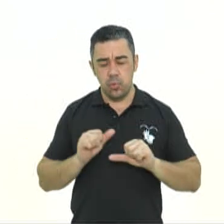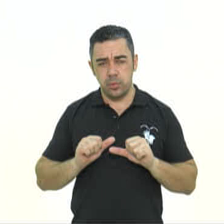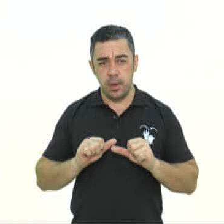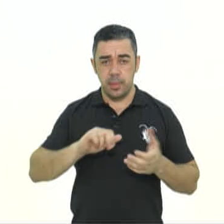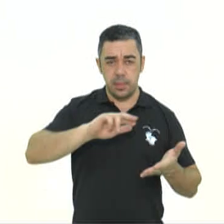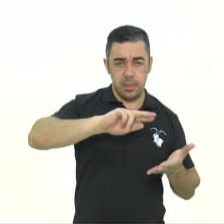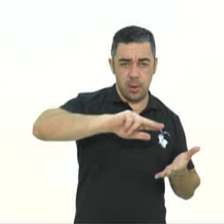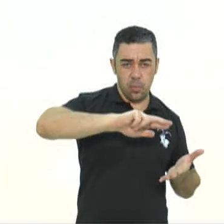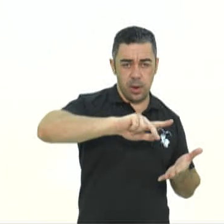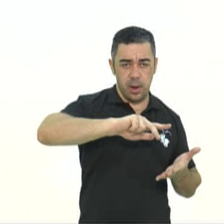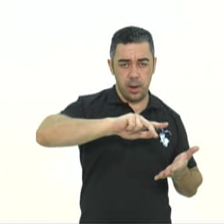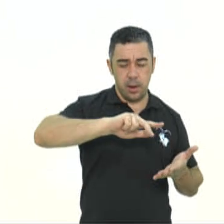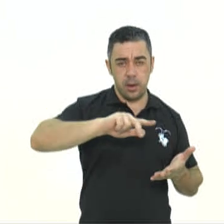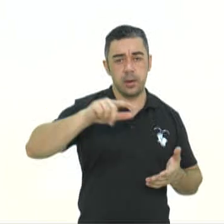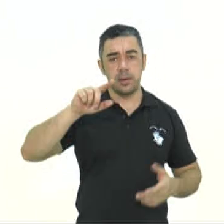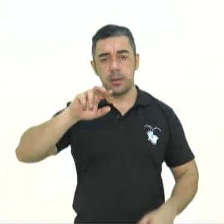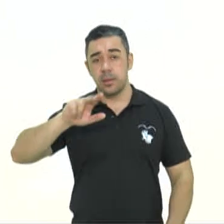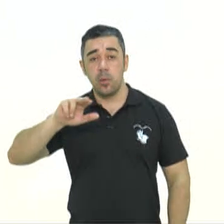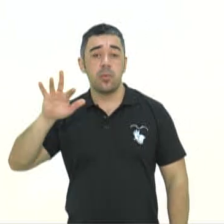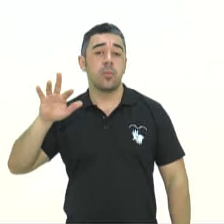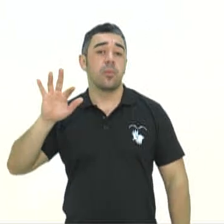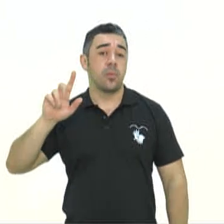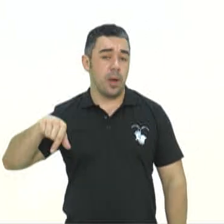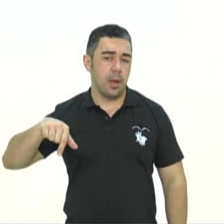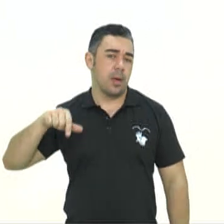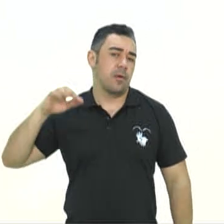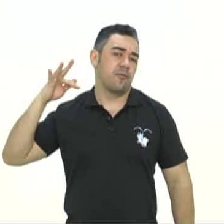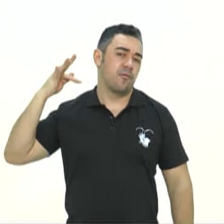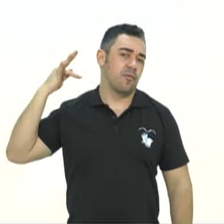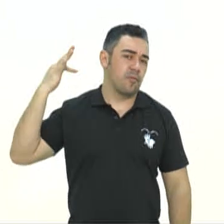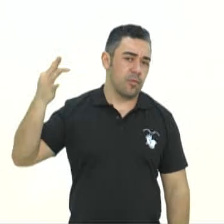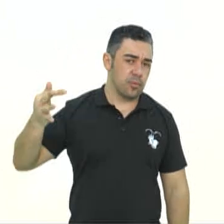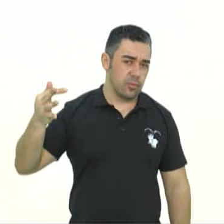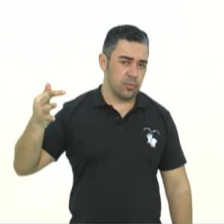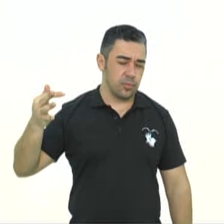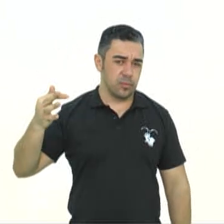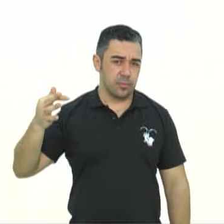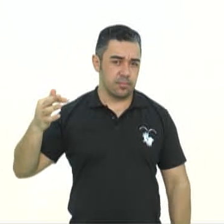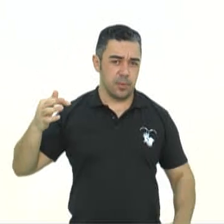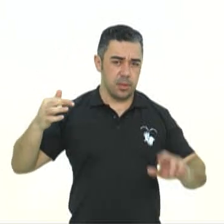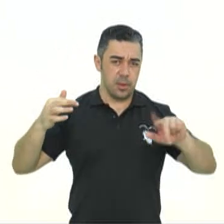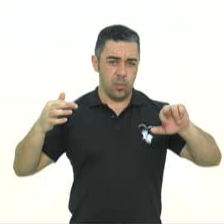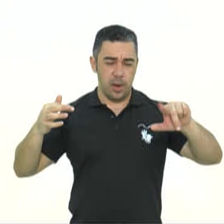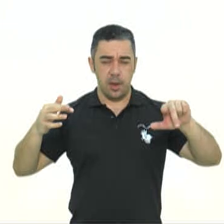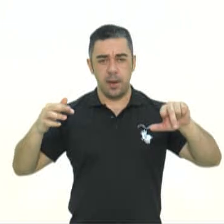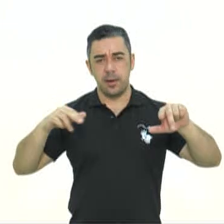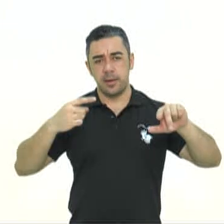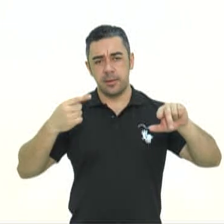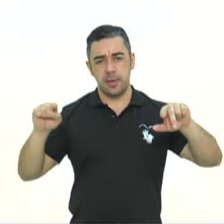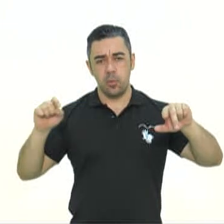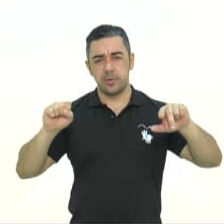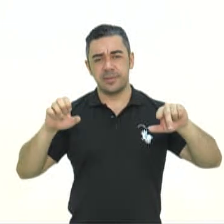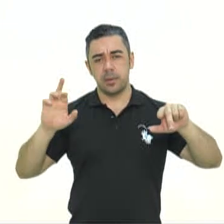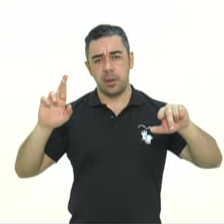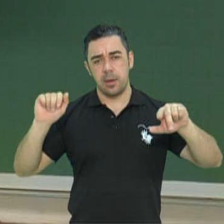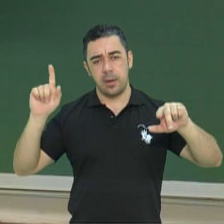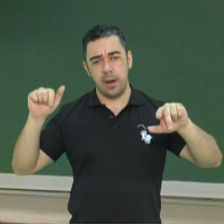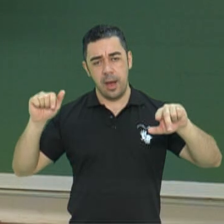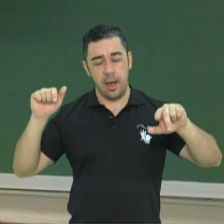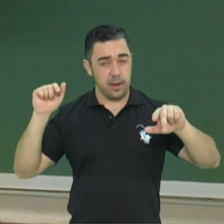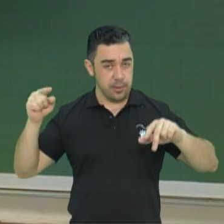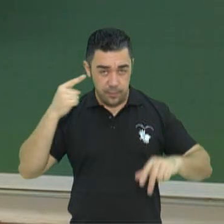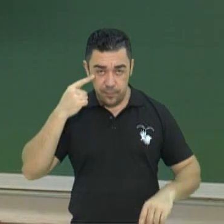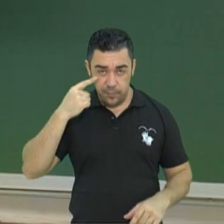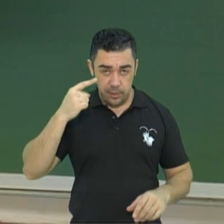mudança do tempo presente para o tempo futuro. Então, o verbo ser foi